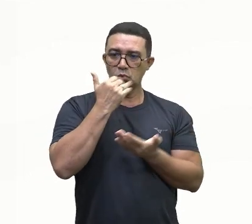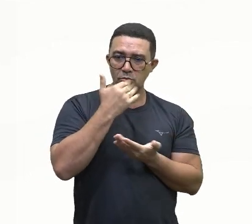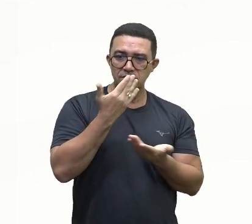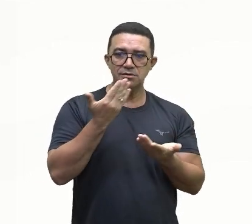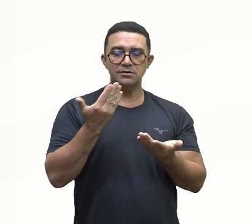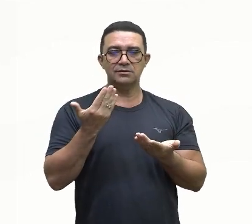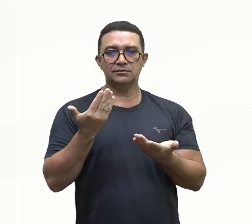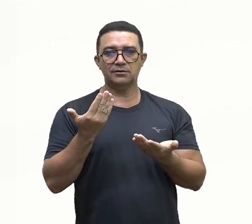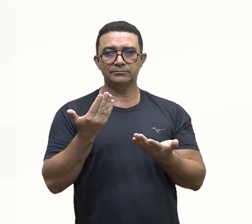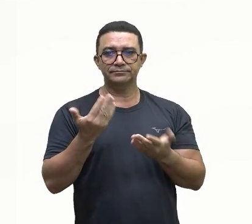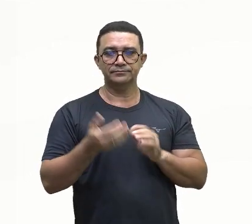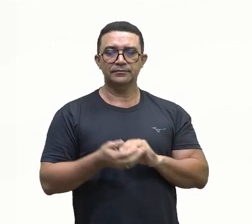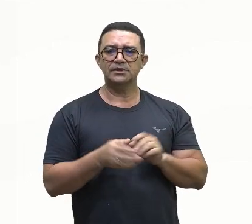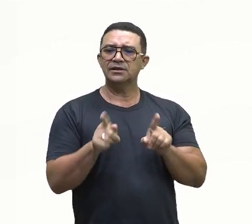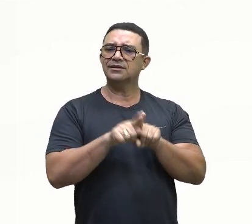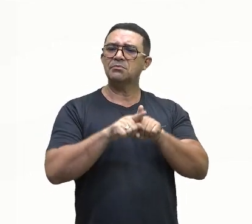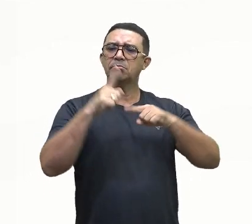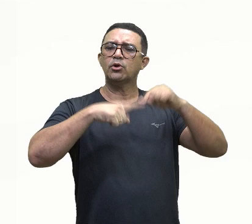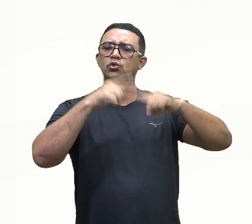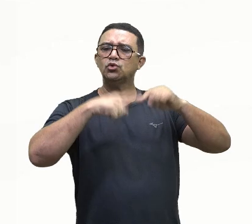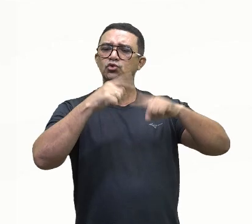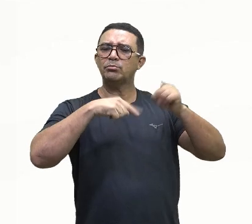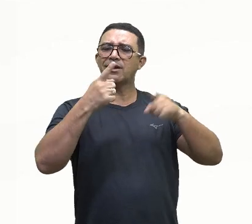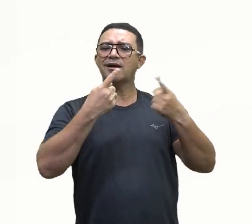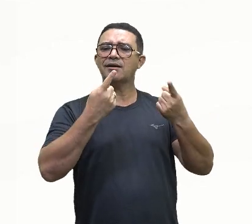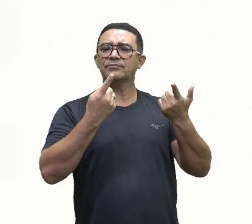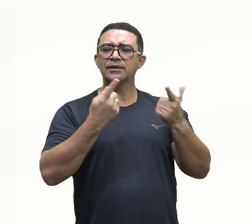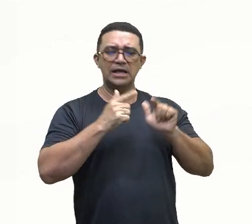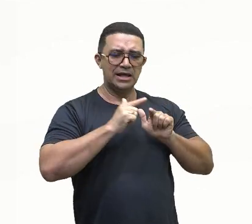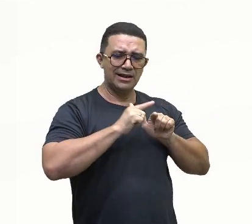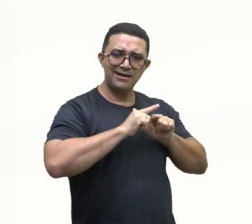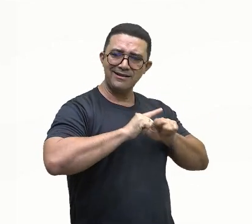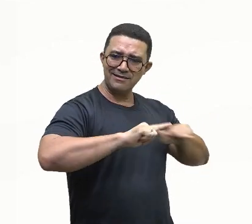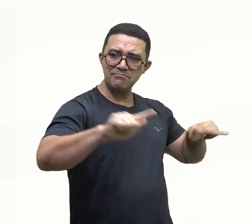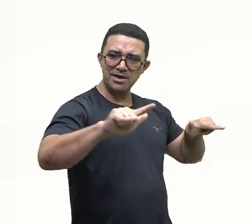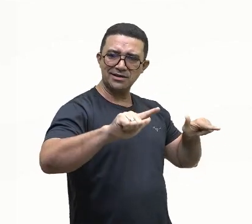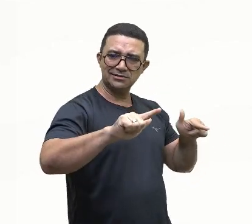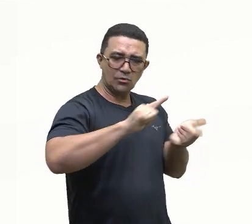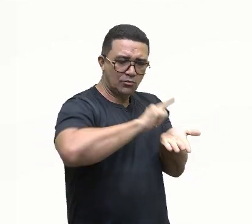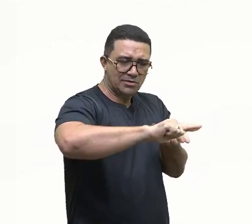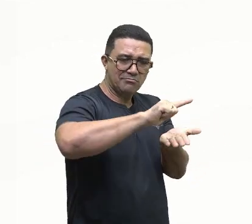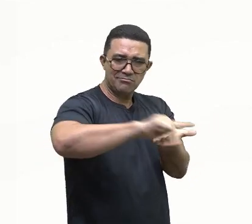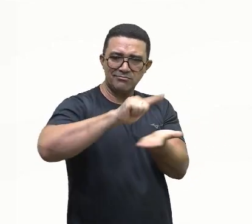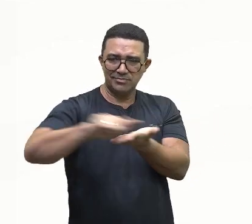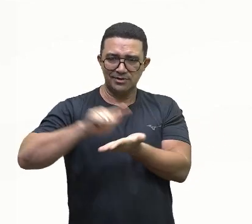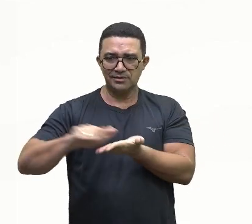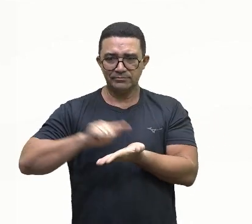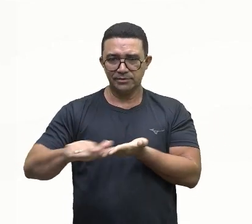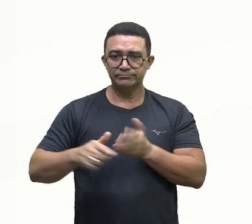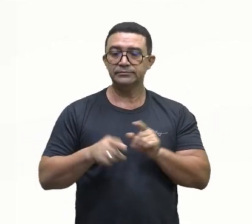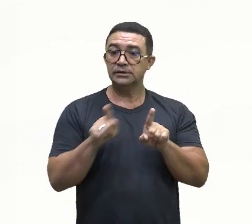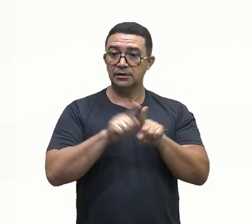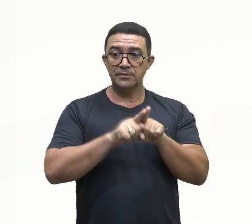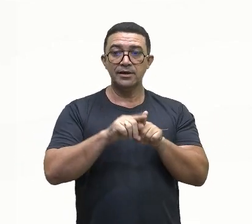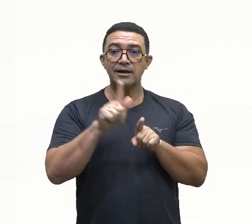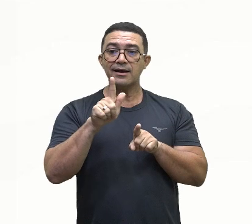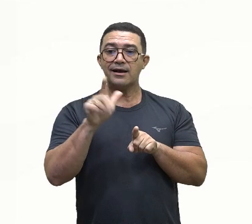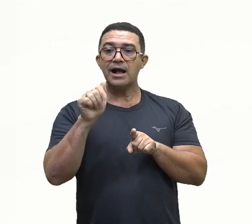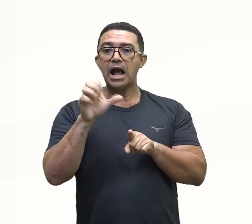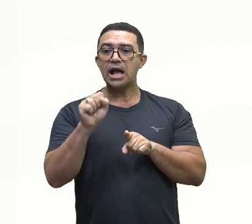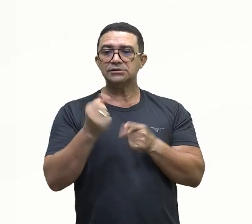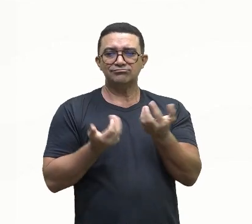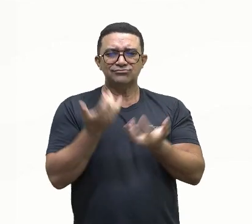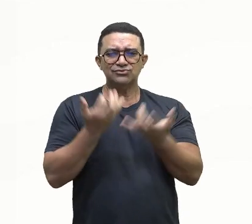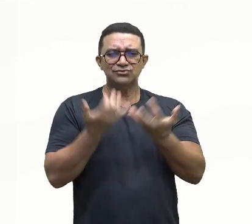alimentação e também produtos de limpeza. O gás também é essencial, não é? Para a gente